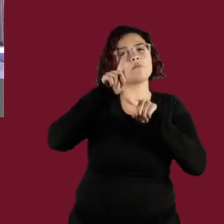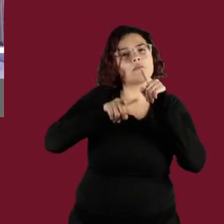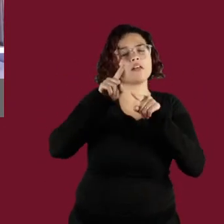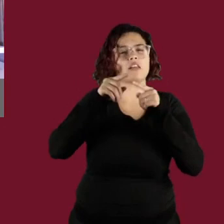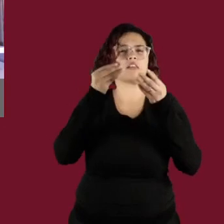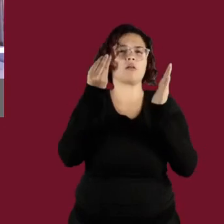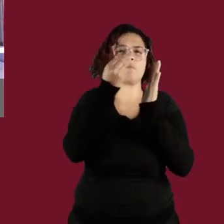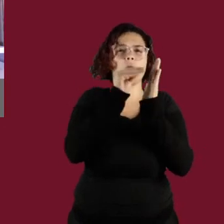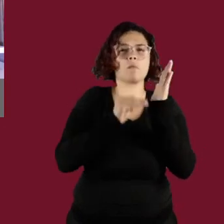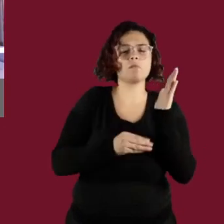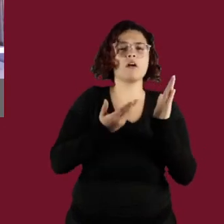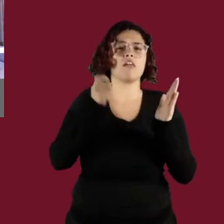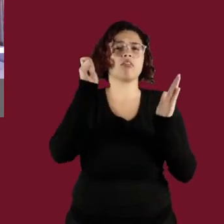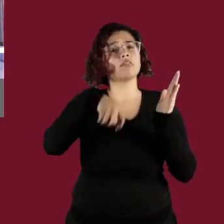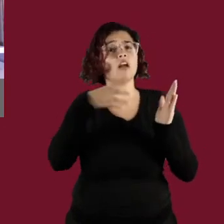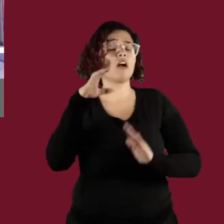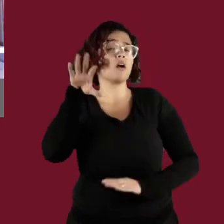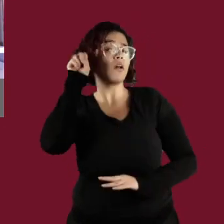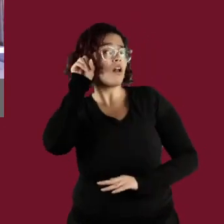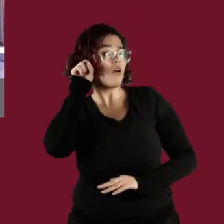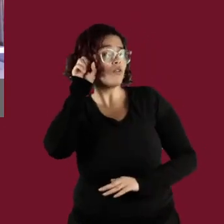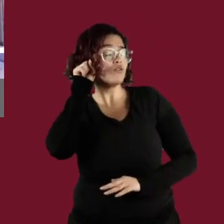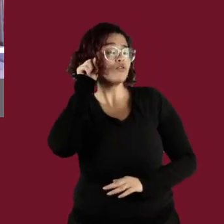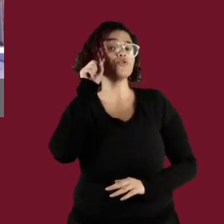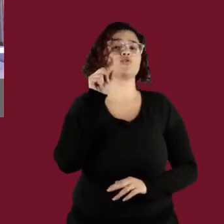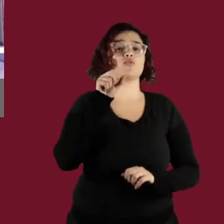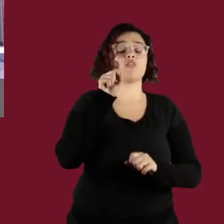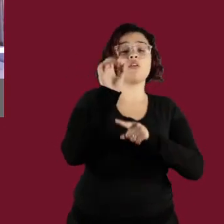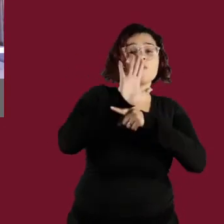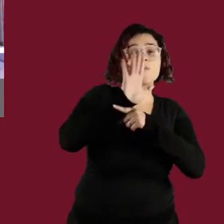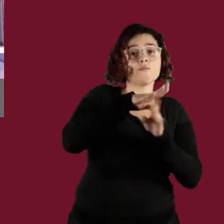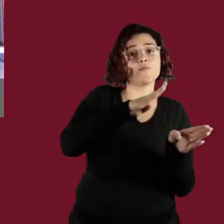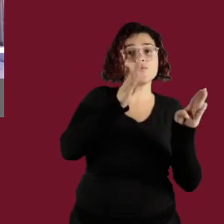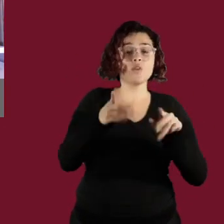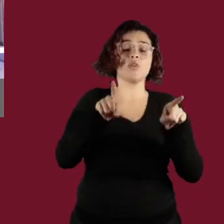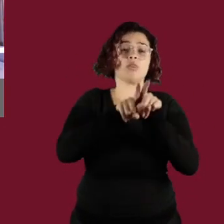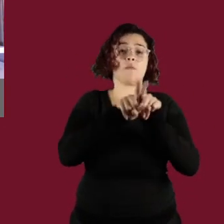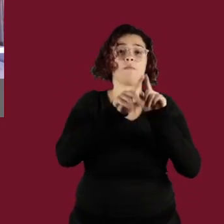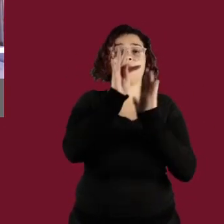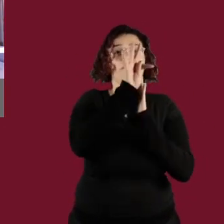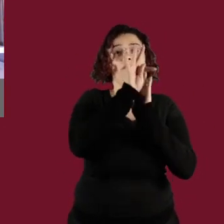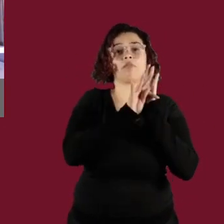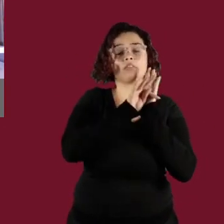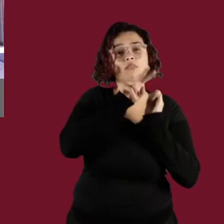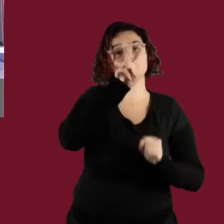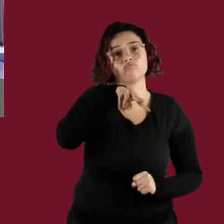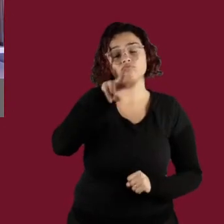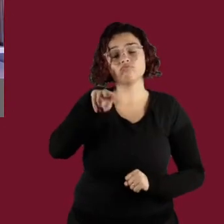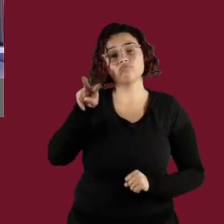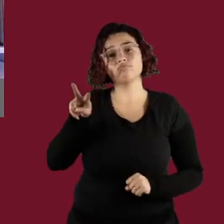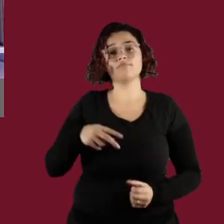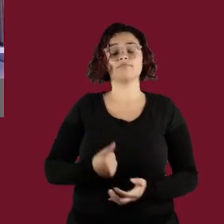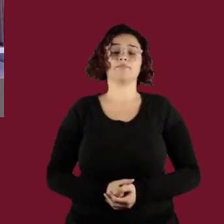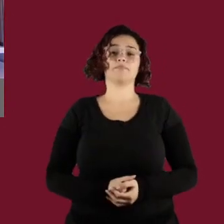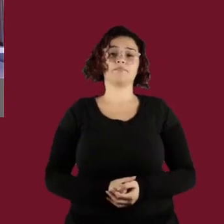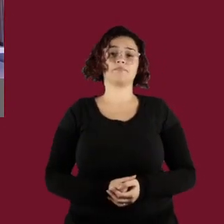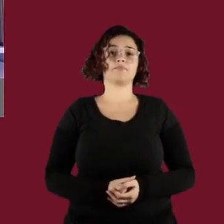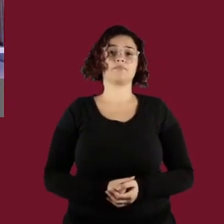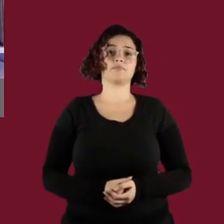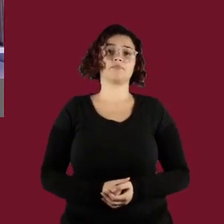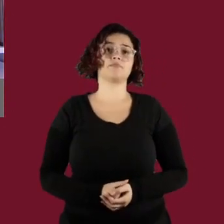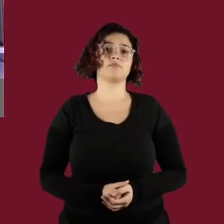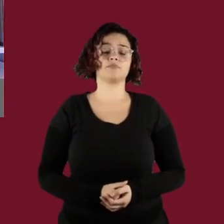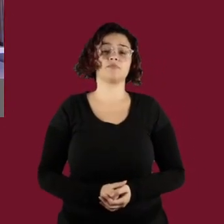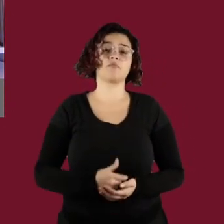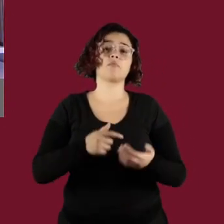em áudio, vídeo e em texto. Aqui chegamos à audiência que tem o seu